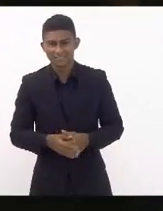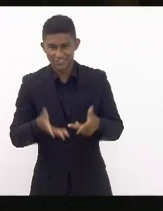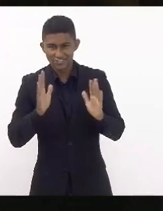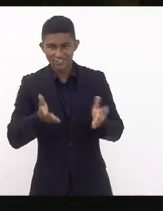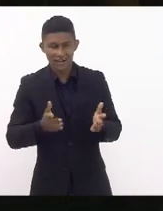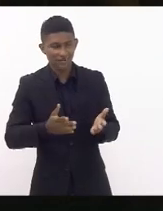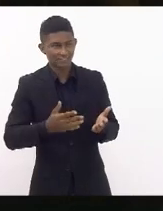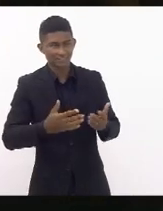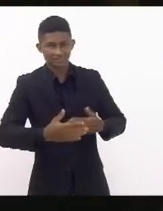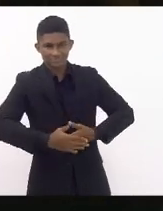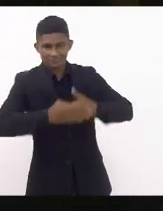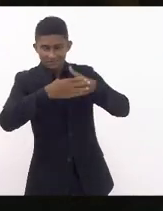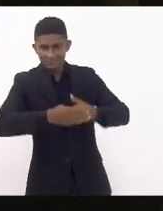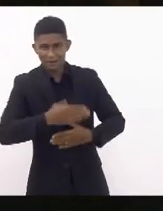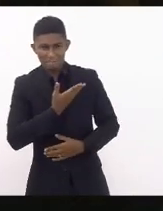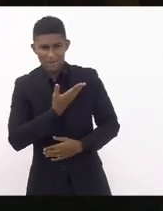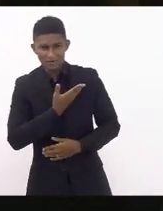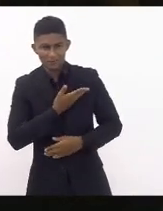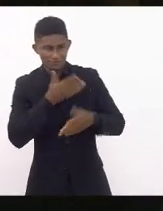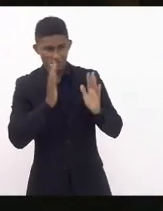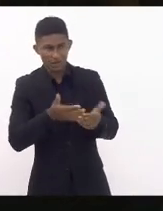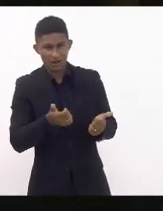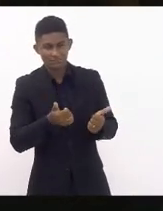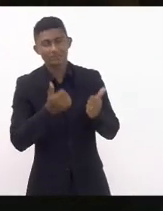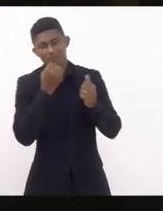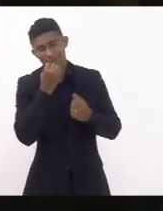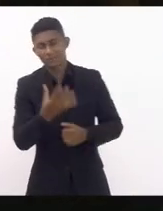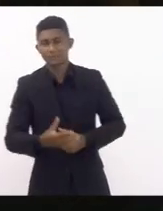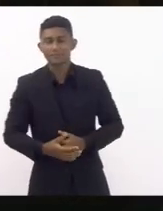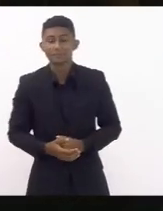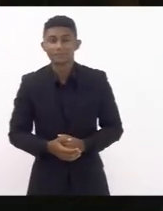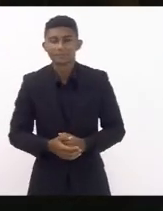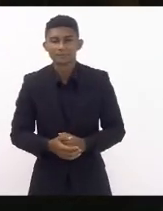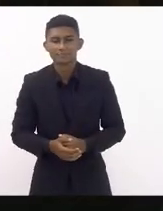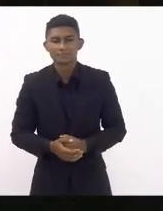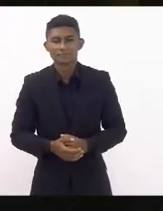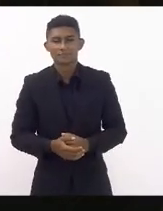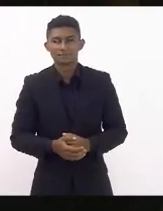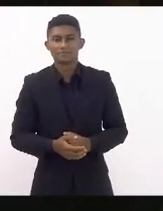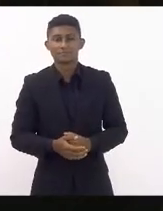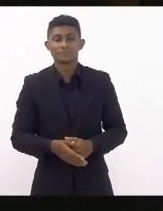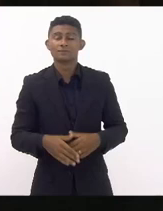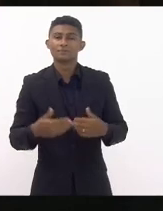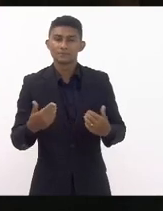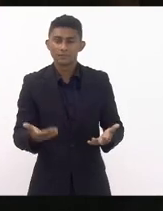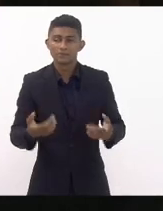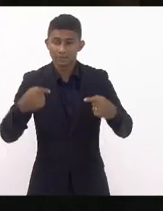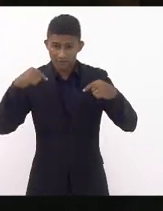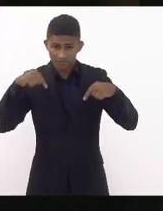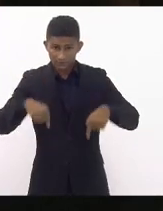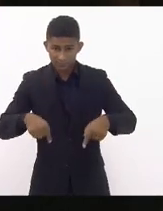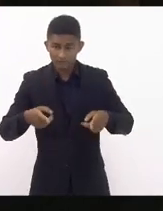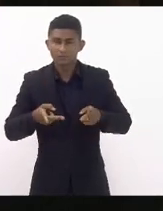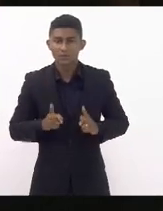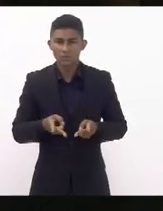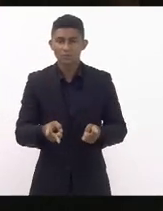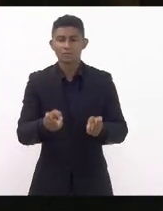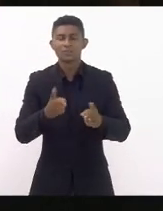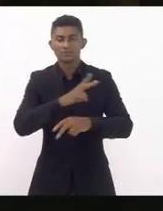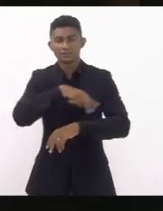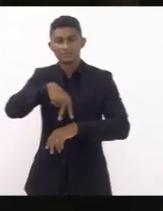né? Bom, senhoras e senhores deputados, continuando aqui a nossa participação,